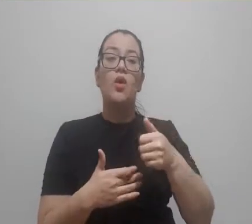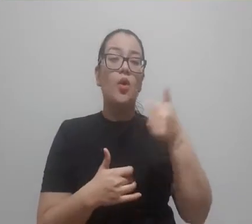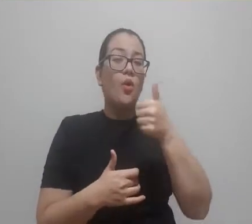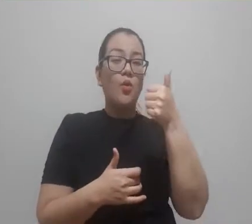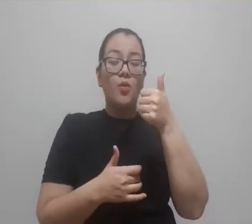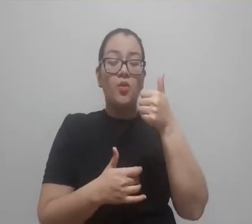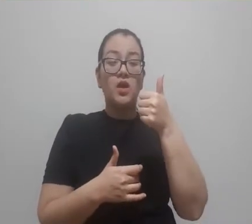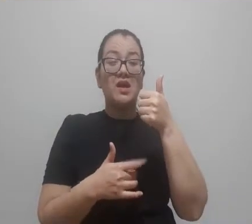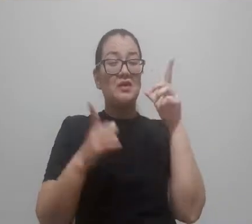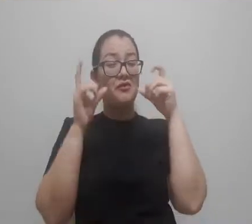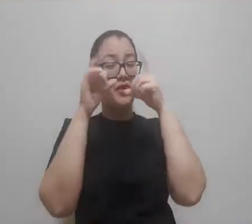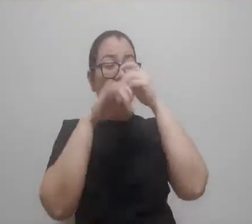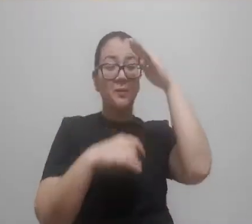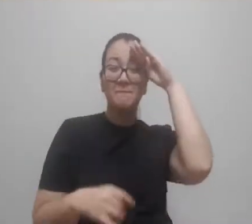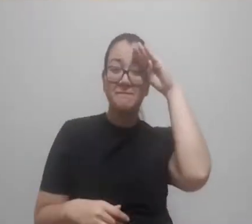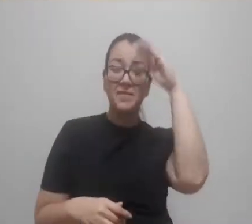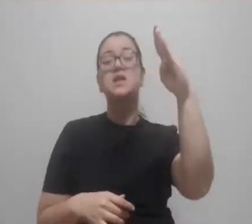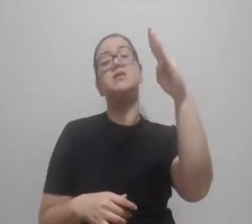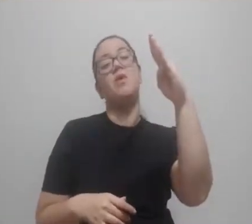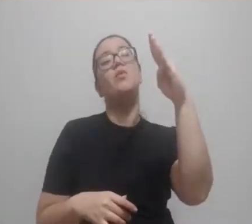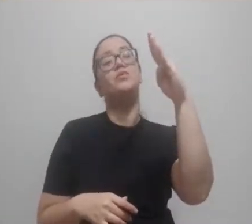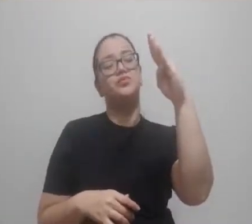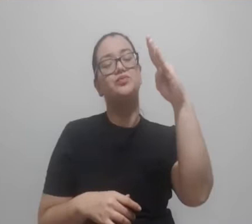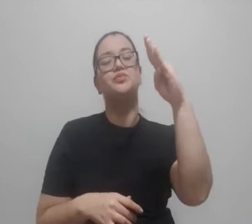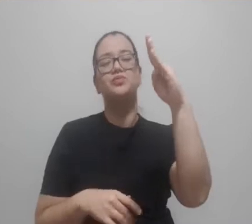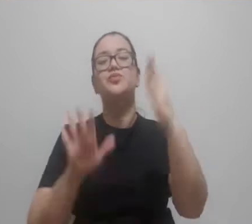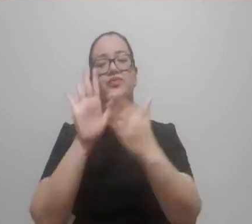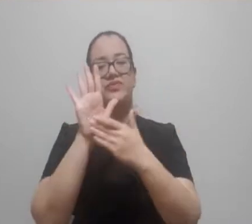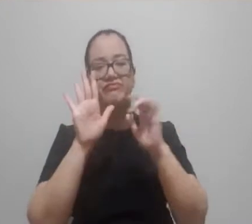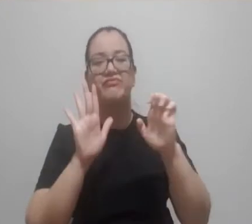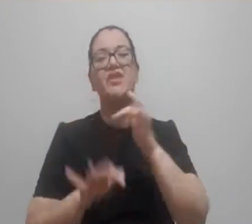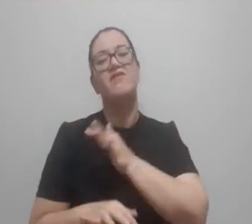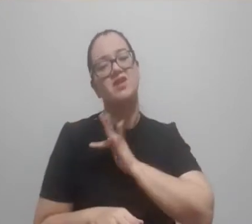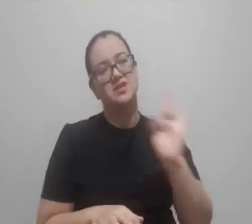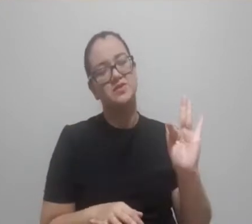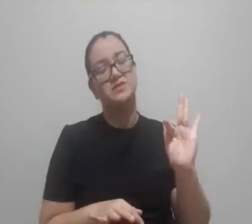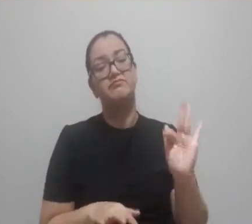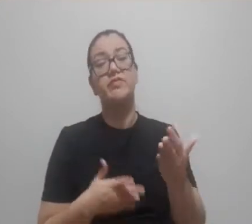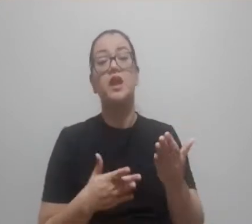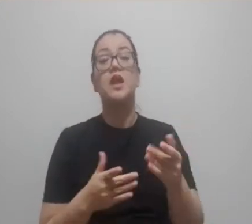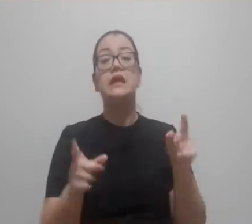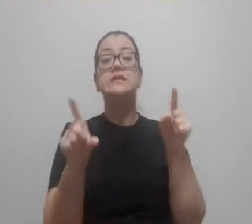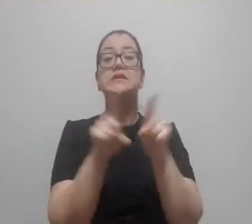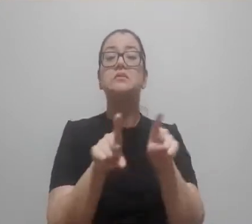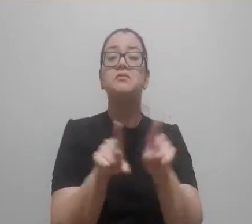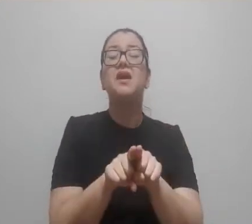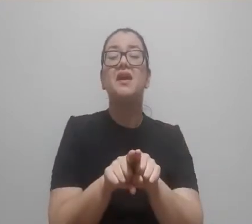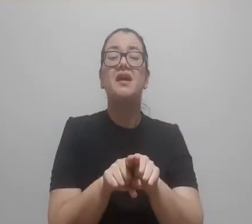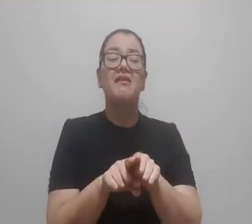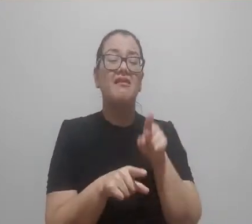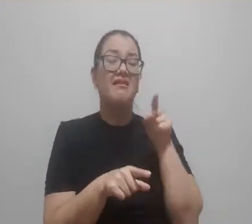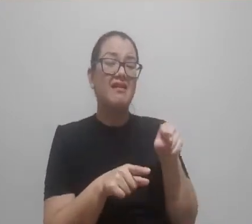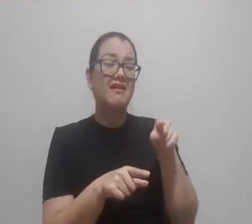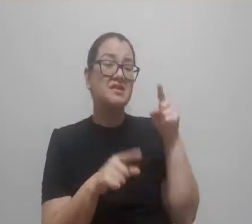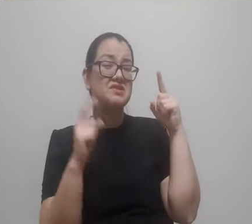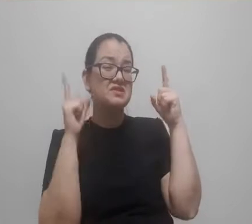estava relacionado a esse pessoal. E tinha uma certa dificuldade deles entenderem o